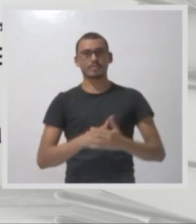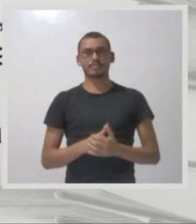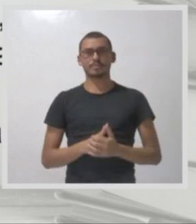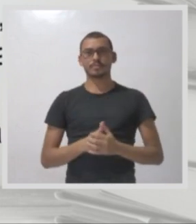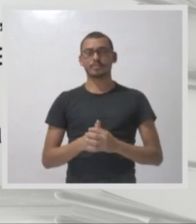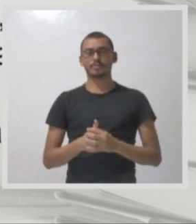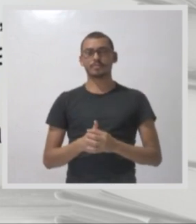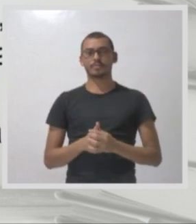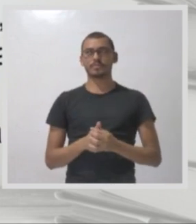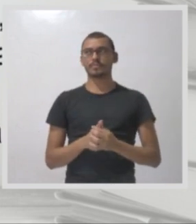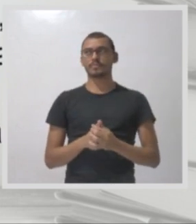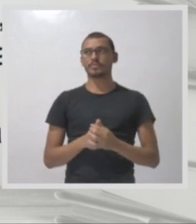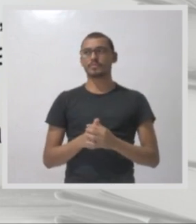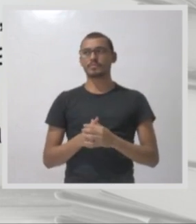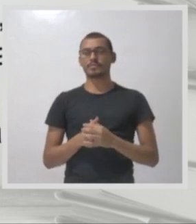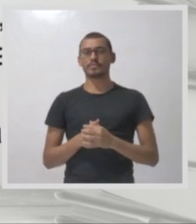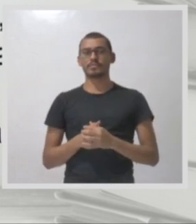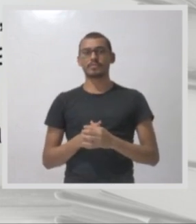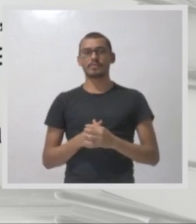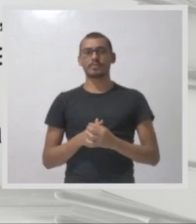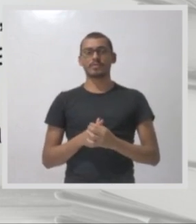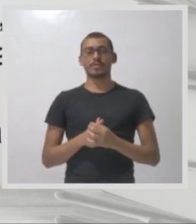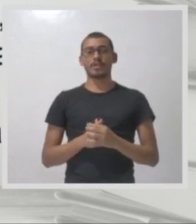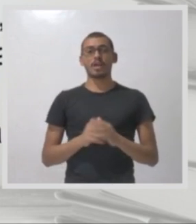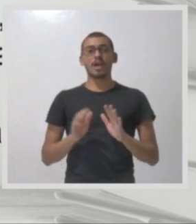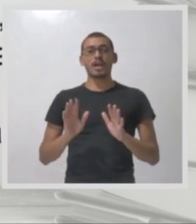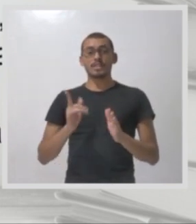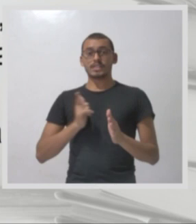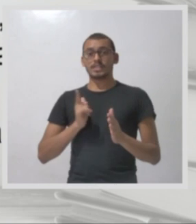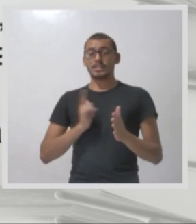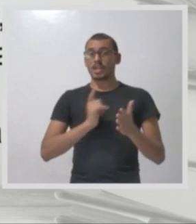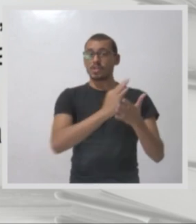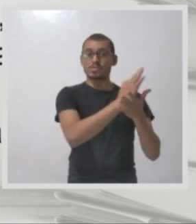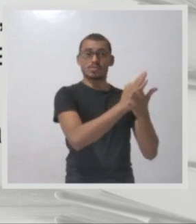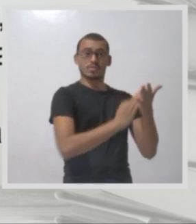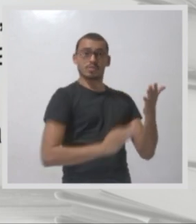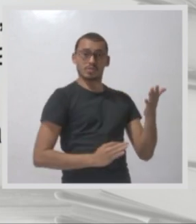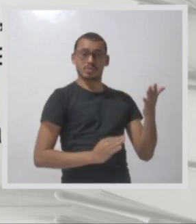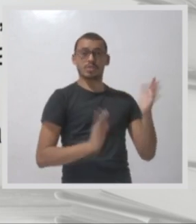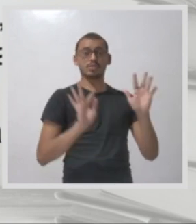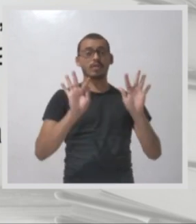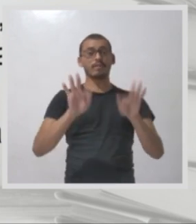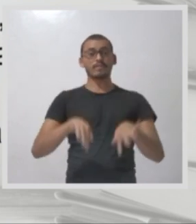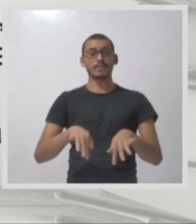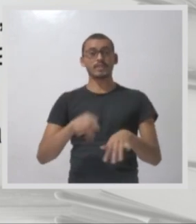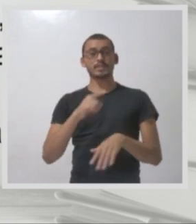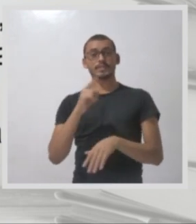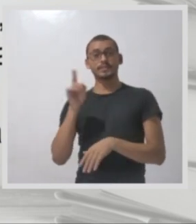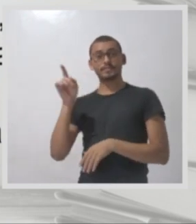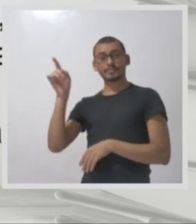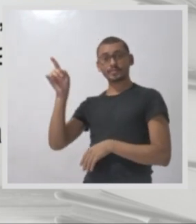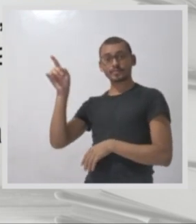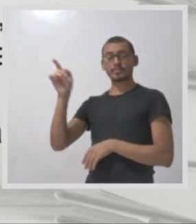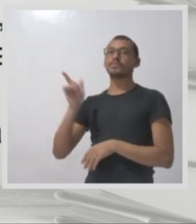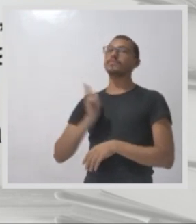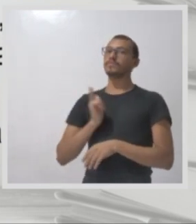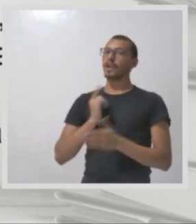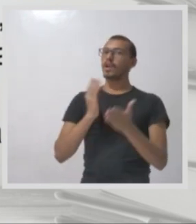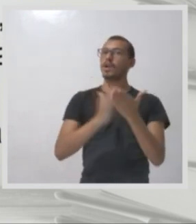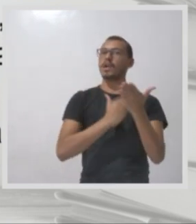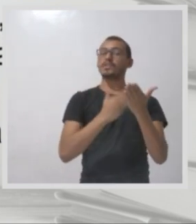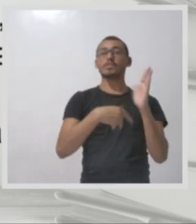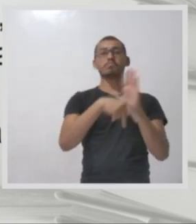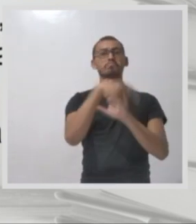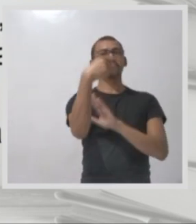Eu trouxe aqui um texto rapidamente para a gente dar uma olhada, que é um texto que também consta das atividades do Caderno Alfamate. É